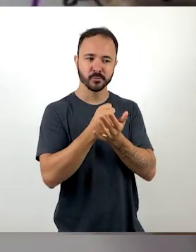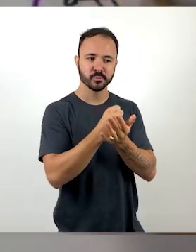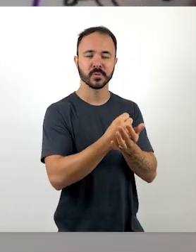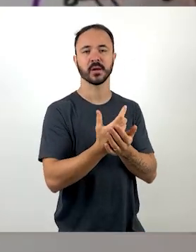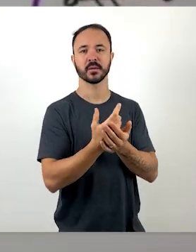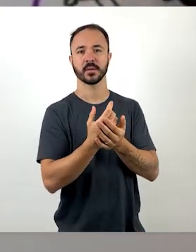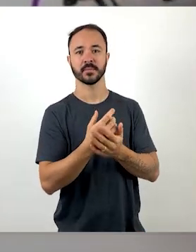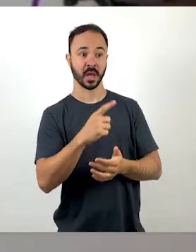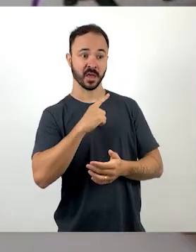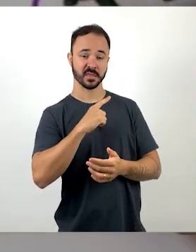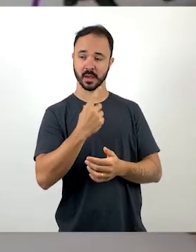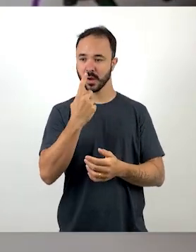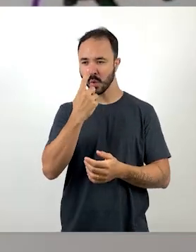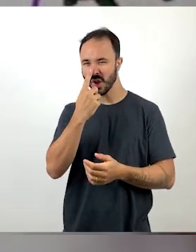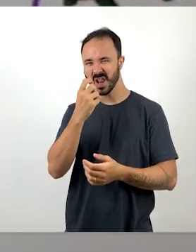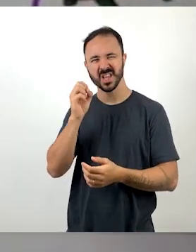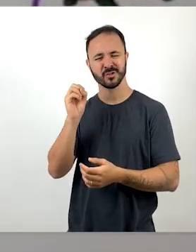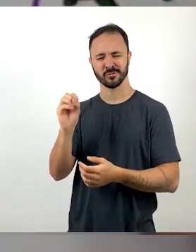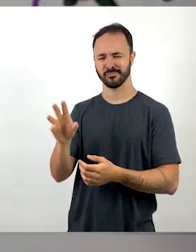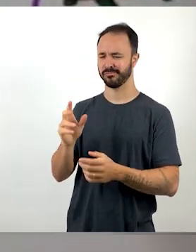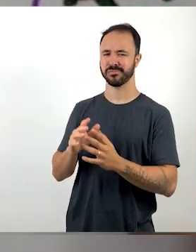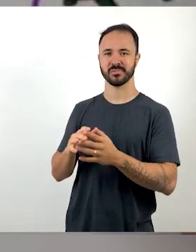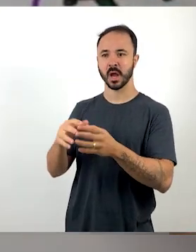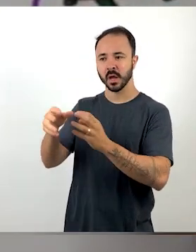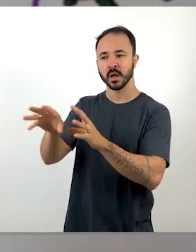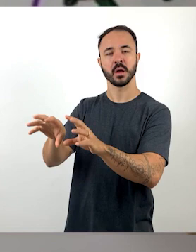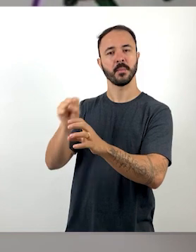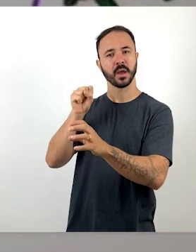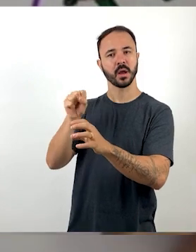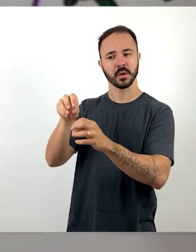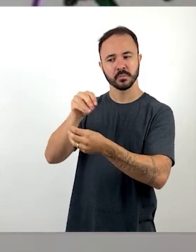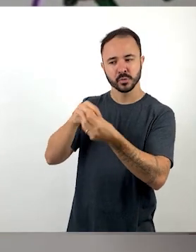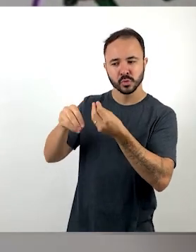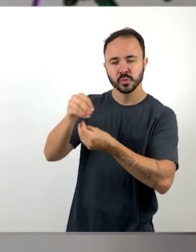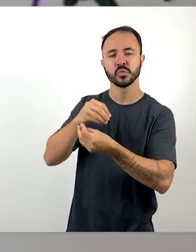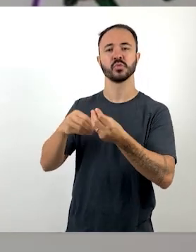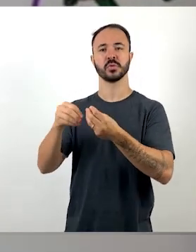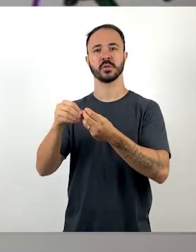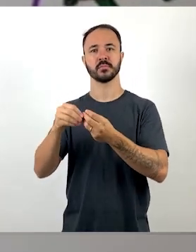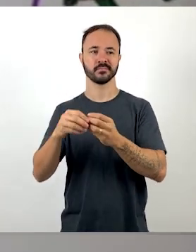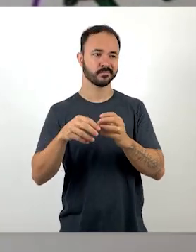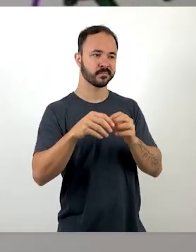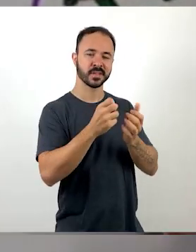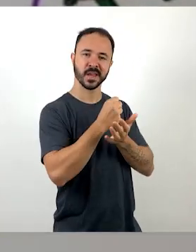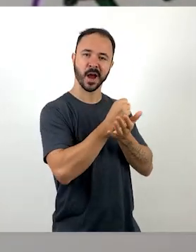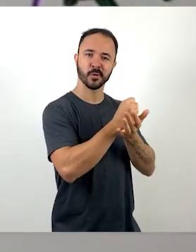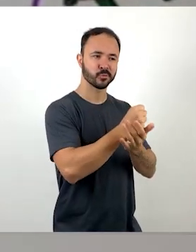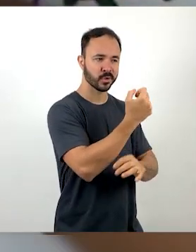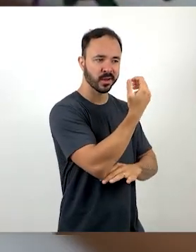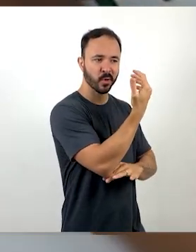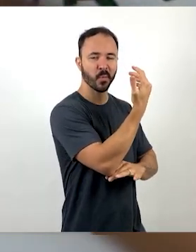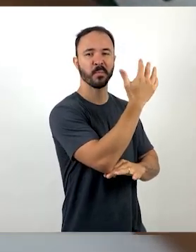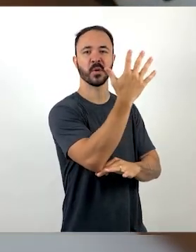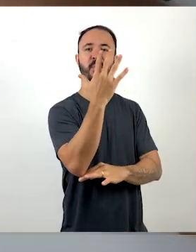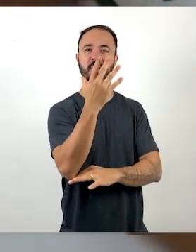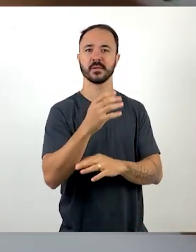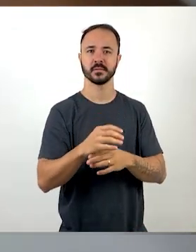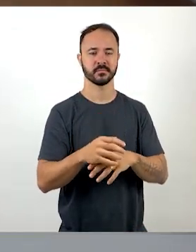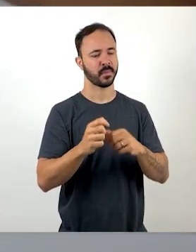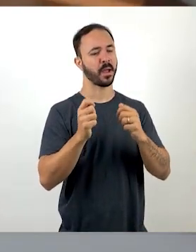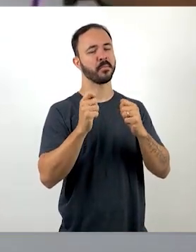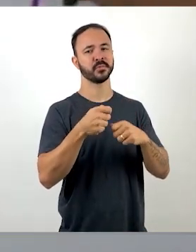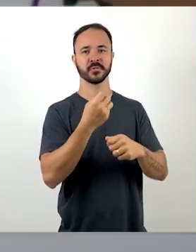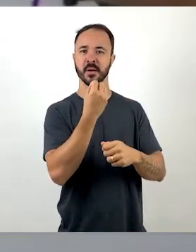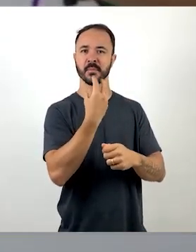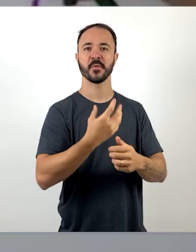compostagem é que é plenamente possível realizá-la em casa e até mesmo em apartamento. E aí, vamos ajudar a contribuir para diminuir